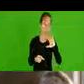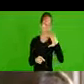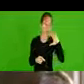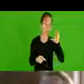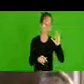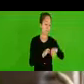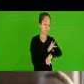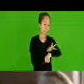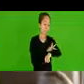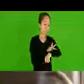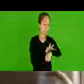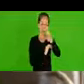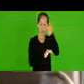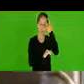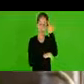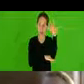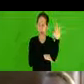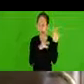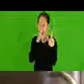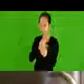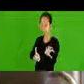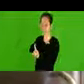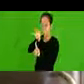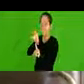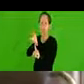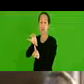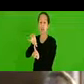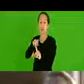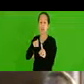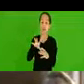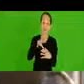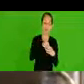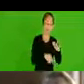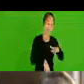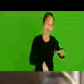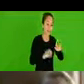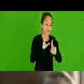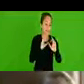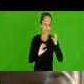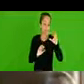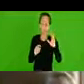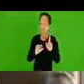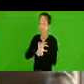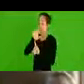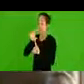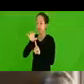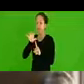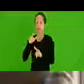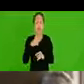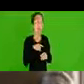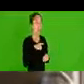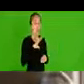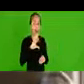naturais não daria conta de dessa complexidade, ou seja,